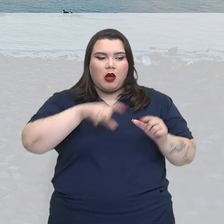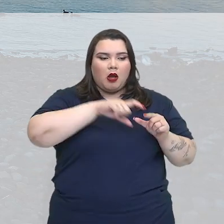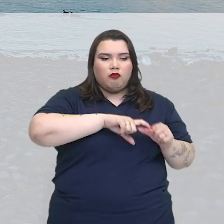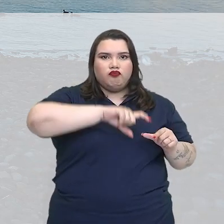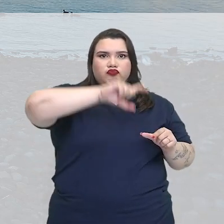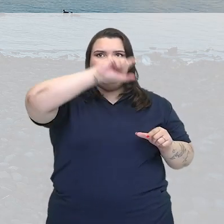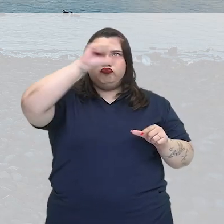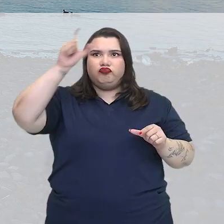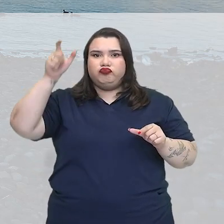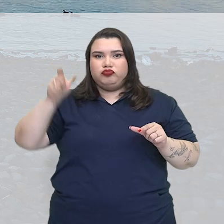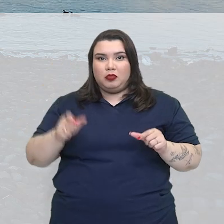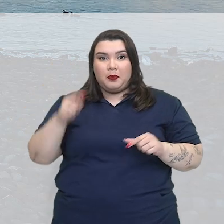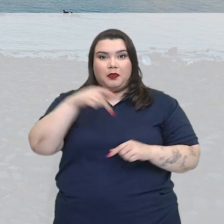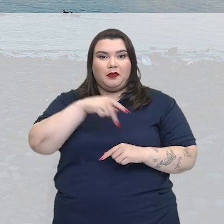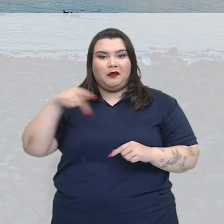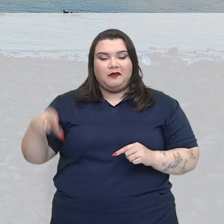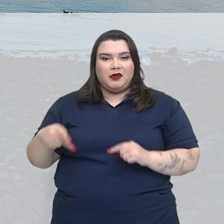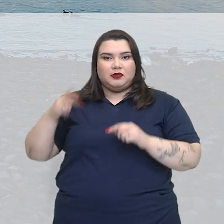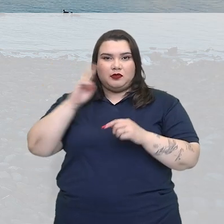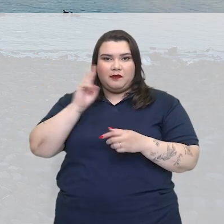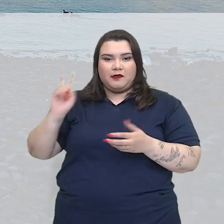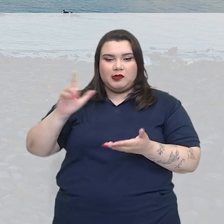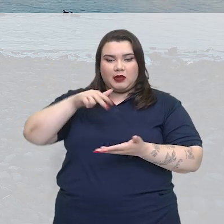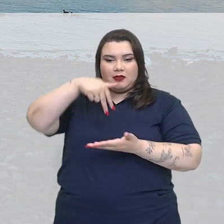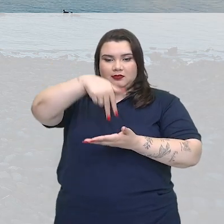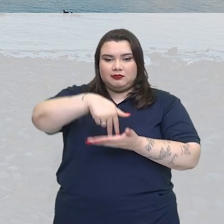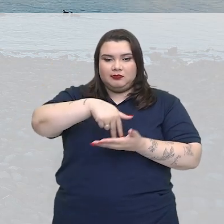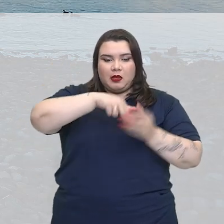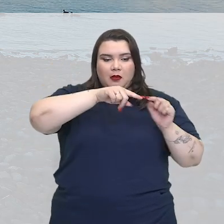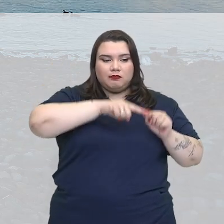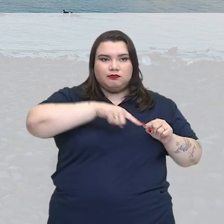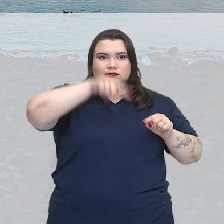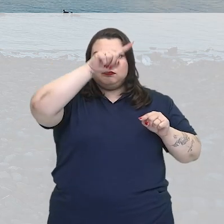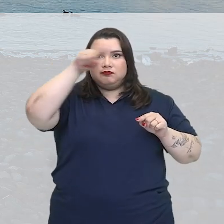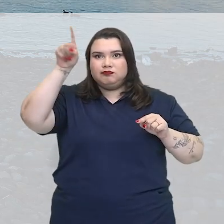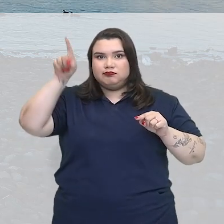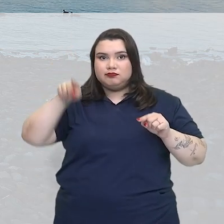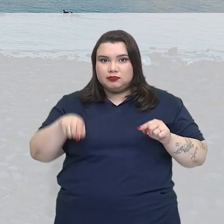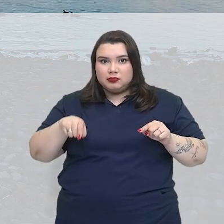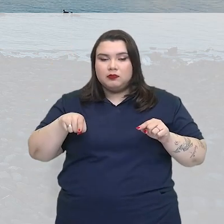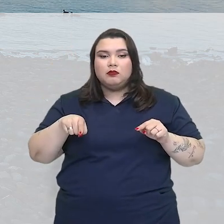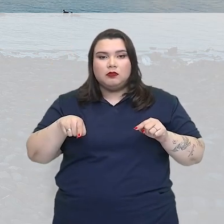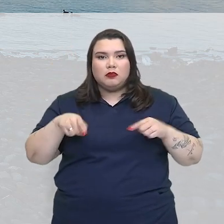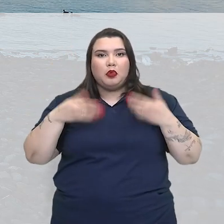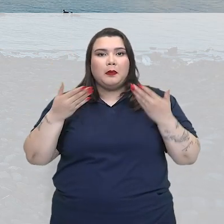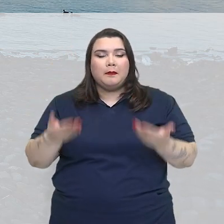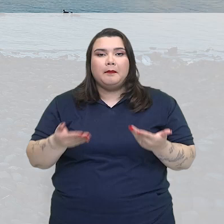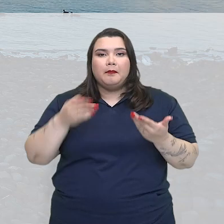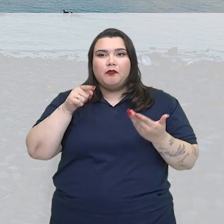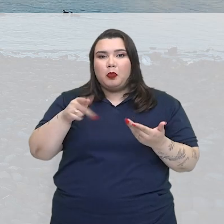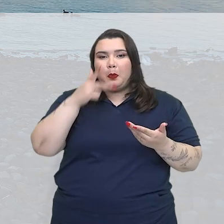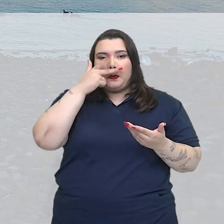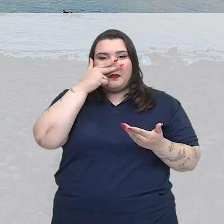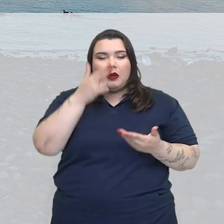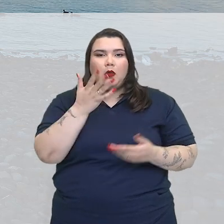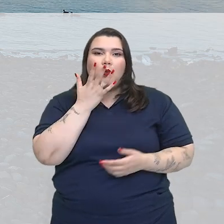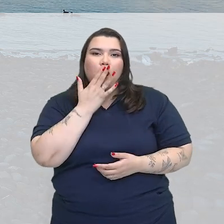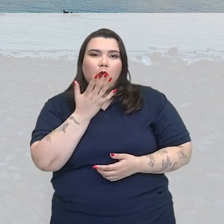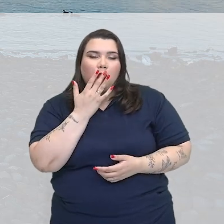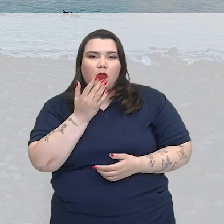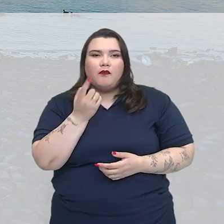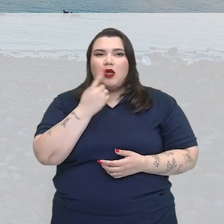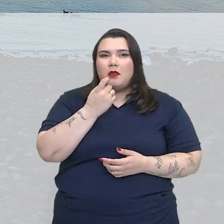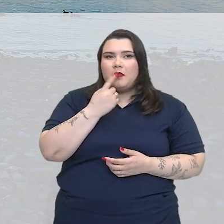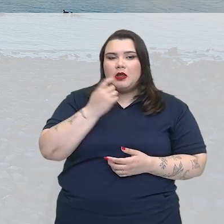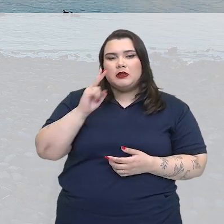portal aqui que eu estou bem no meio deles. É o tori, é um portal, né, geralmente de cor vermelha, com